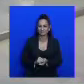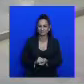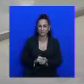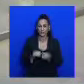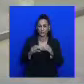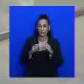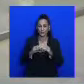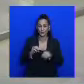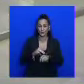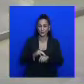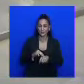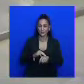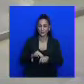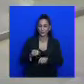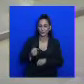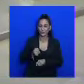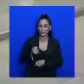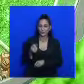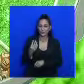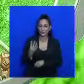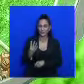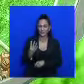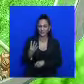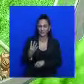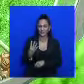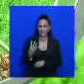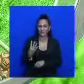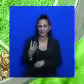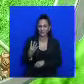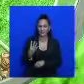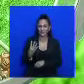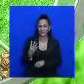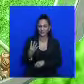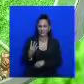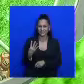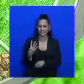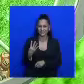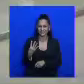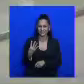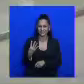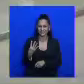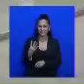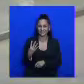Bola marrom, número 4. Aí no detalhe.